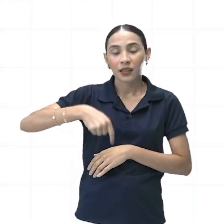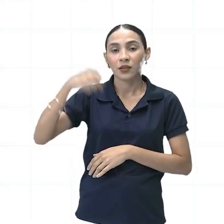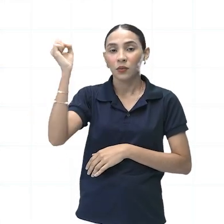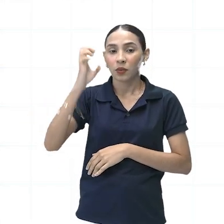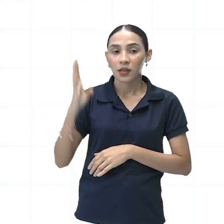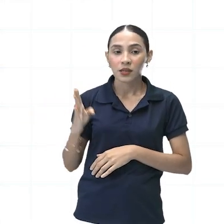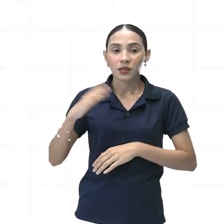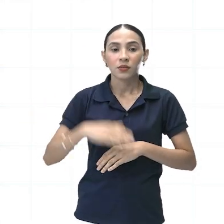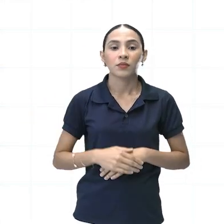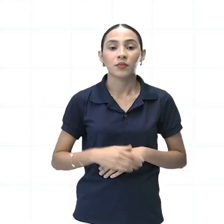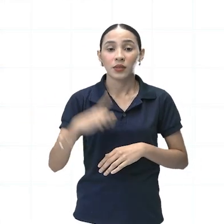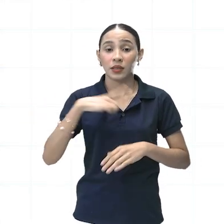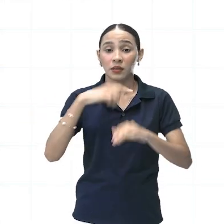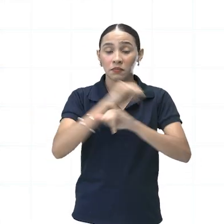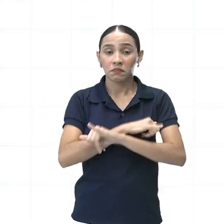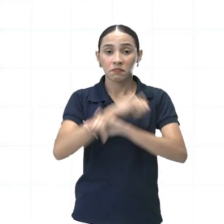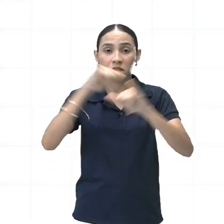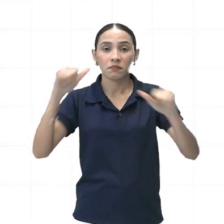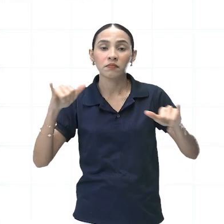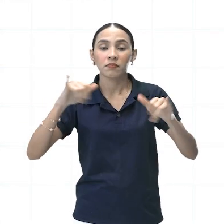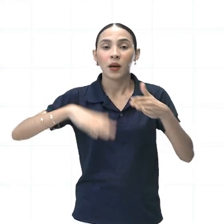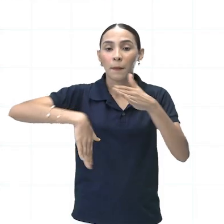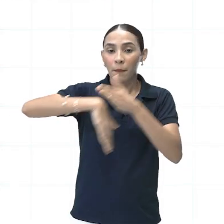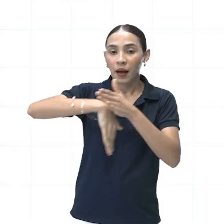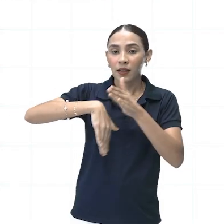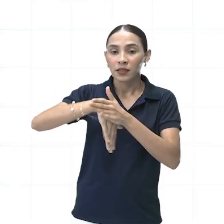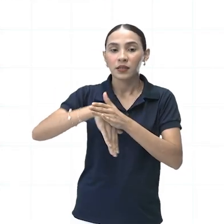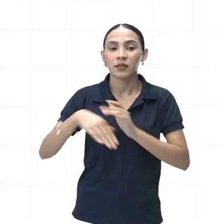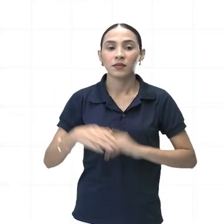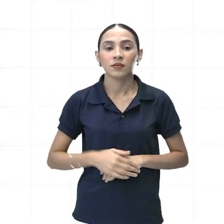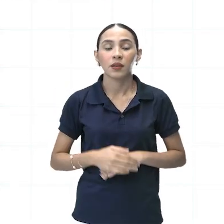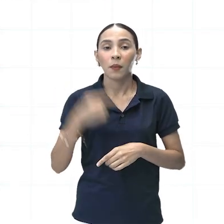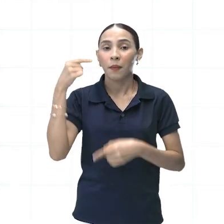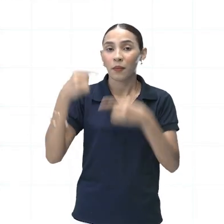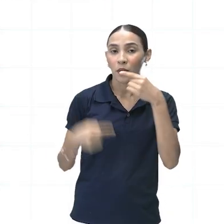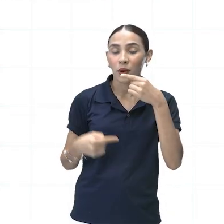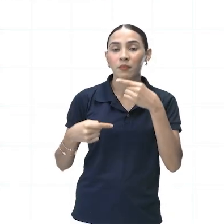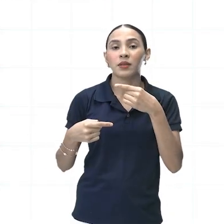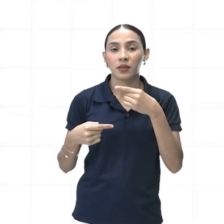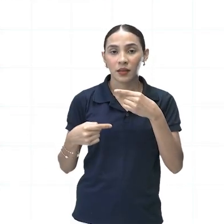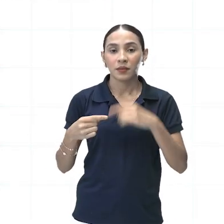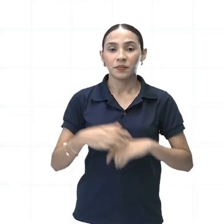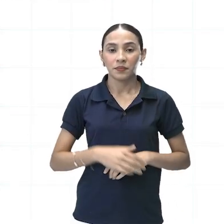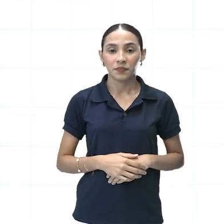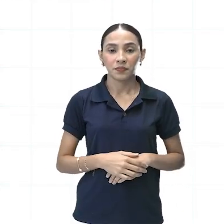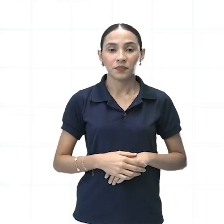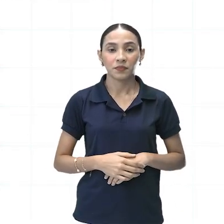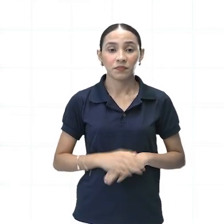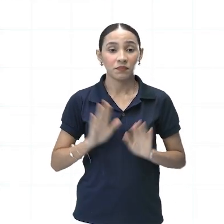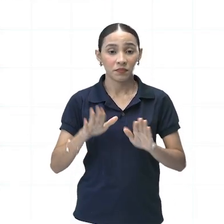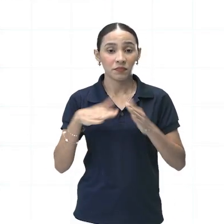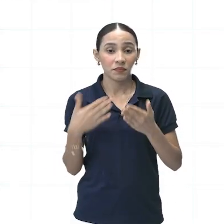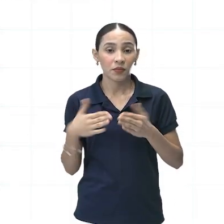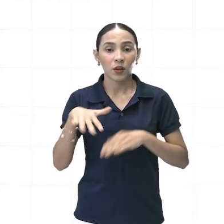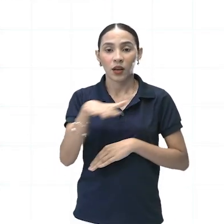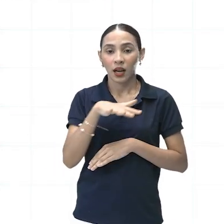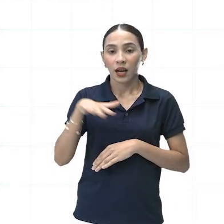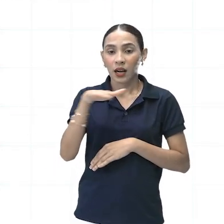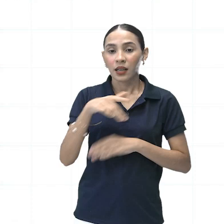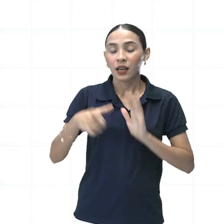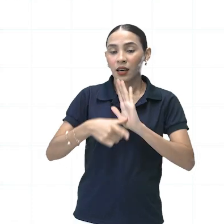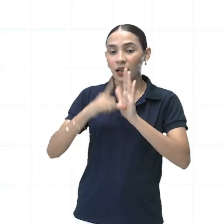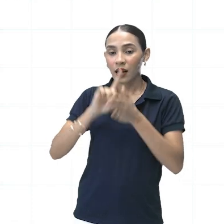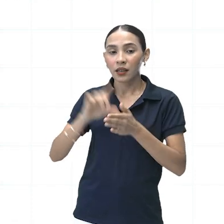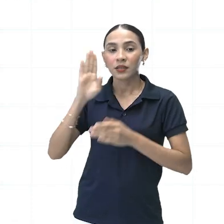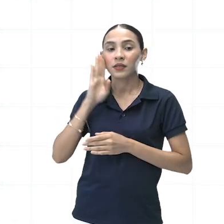Brasil, a transmissão das partidas de futebol foi proibida. Então, o espaço que